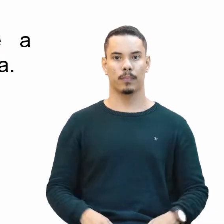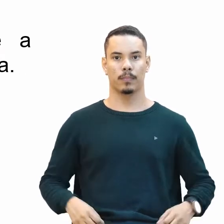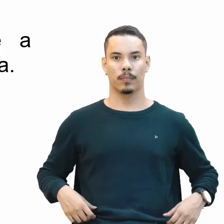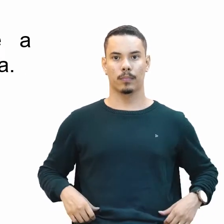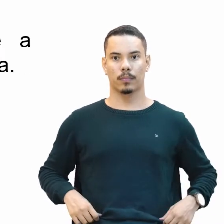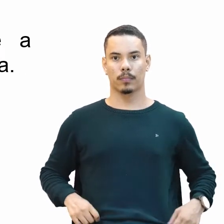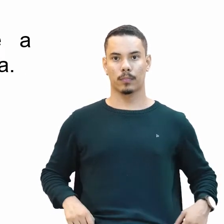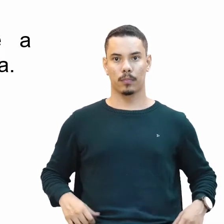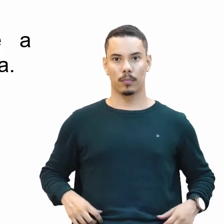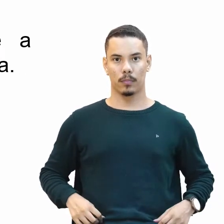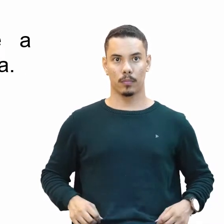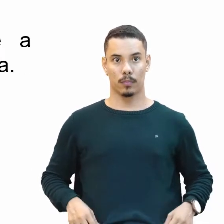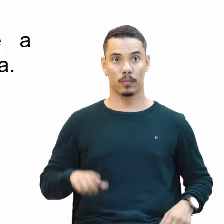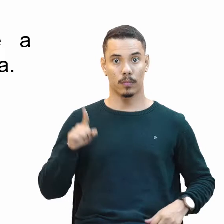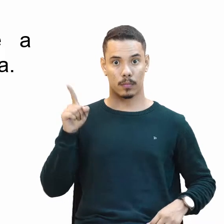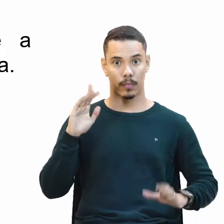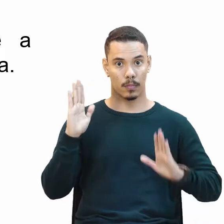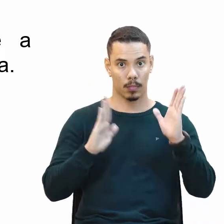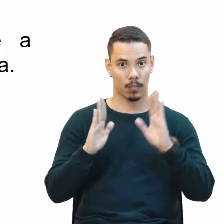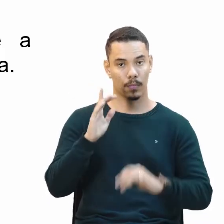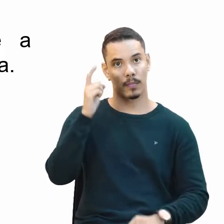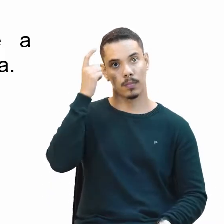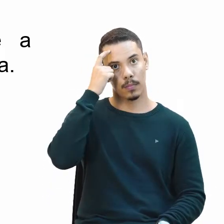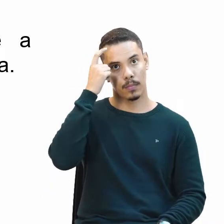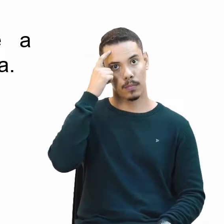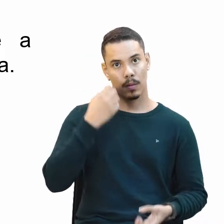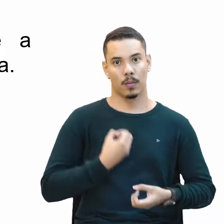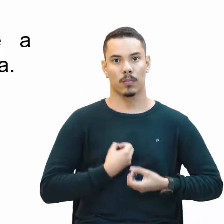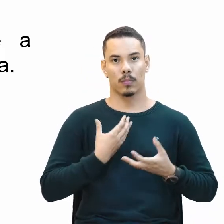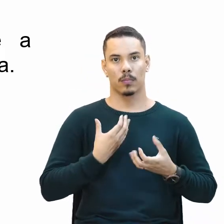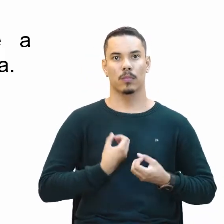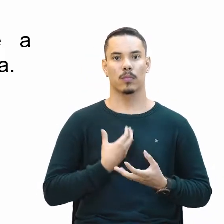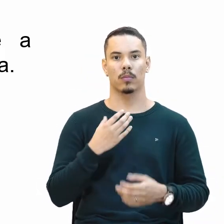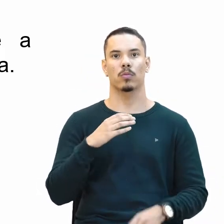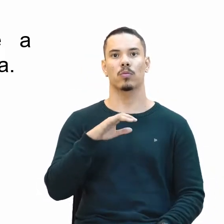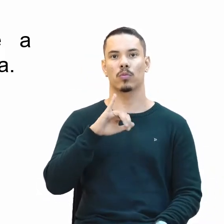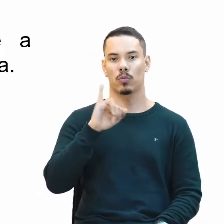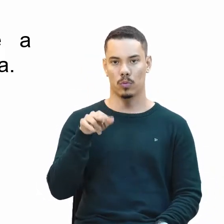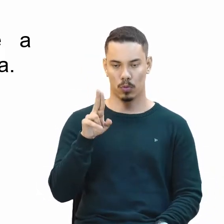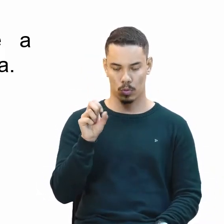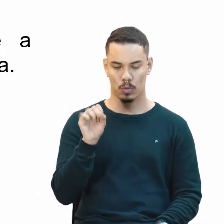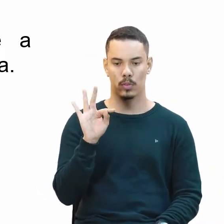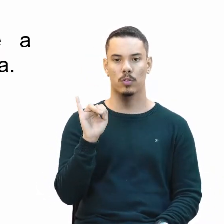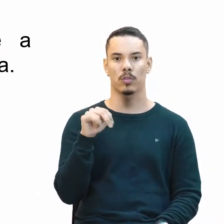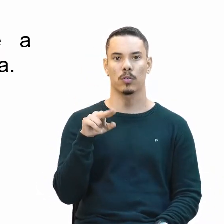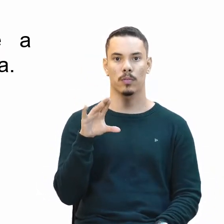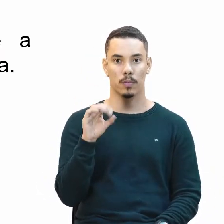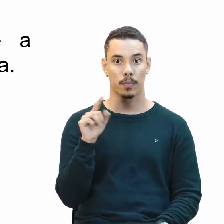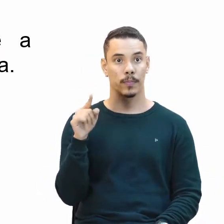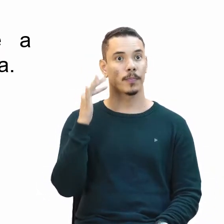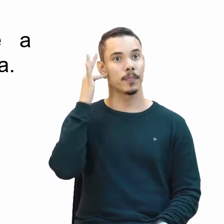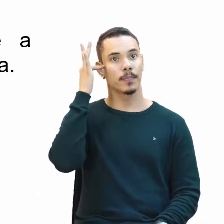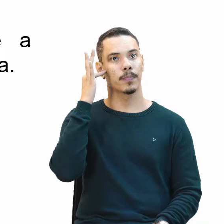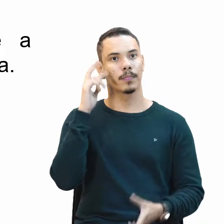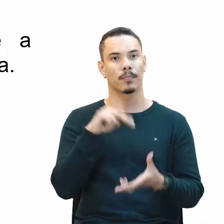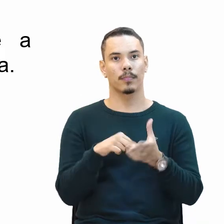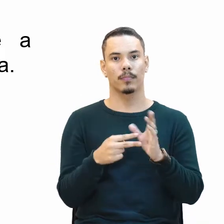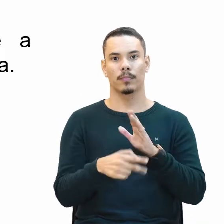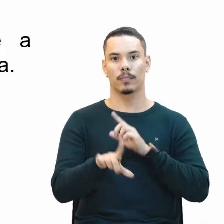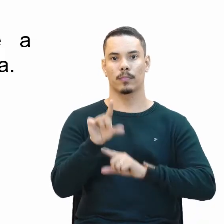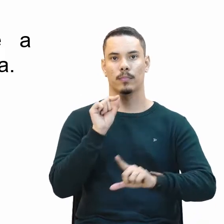Nessa fase, o pensador mais expressivo foi São Justino. E essa filosofia faz uma